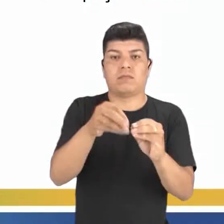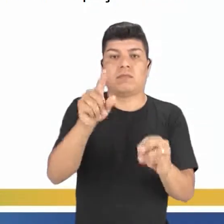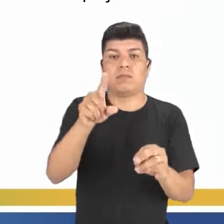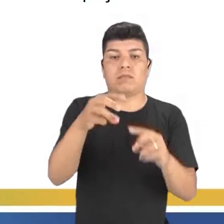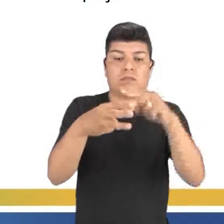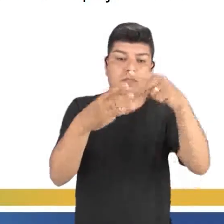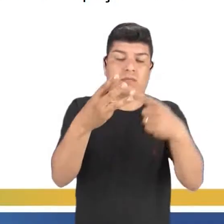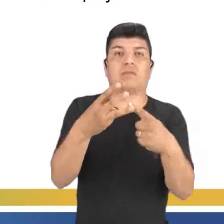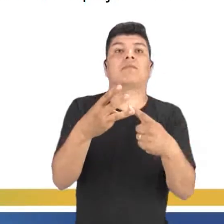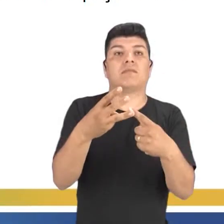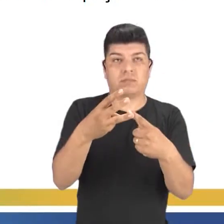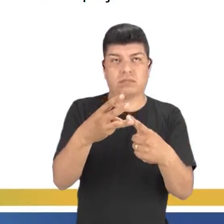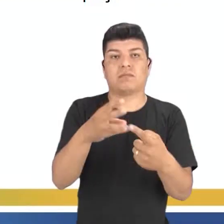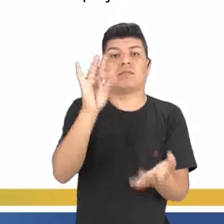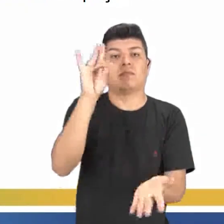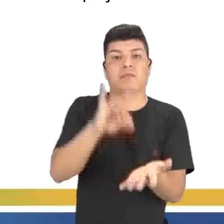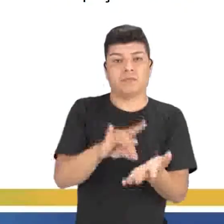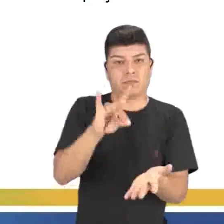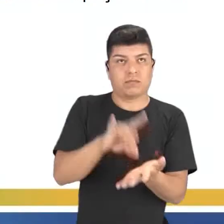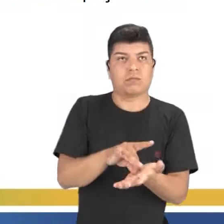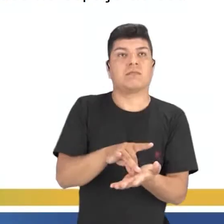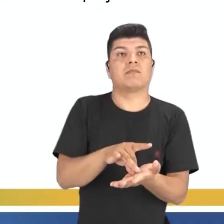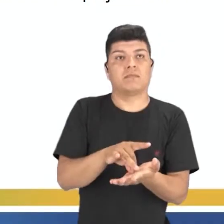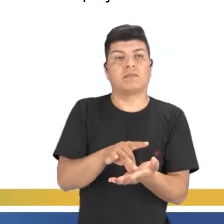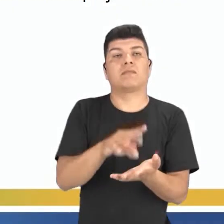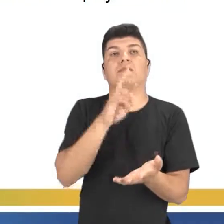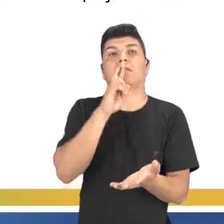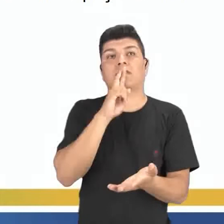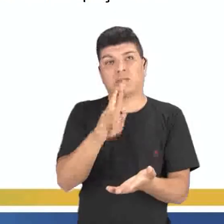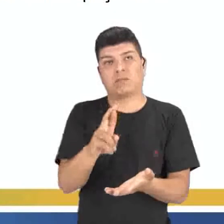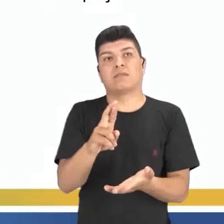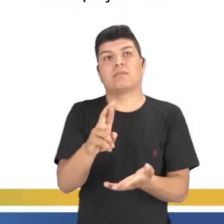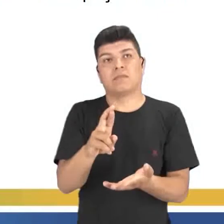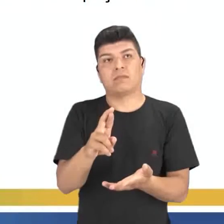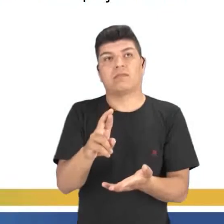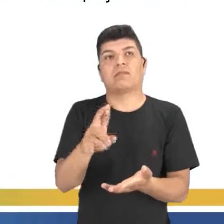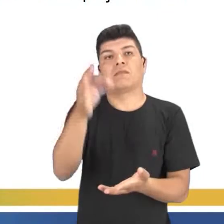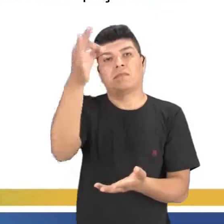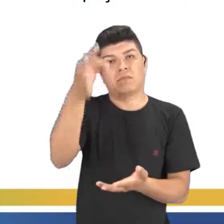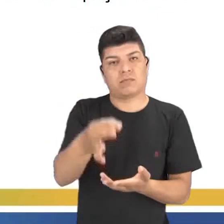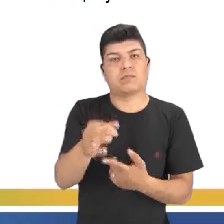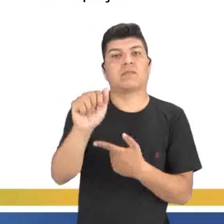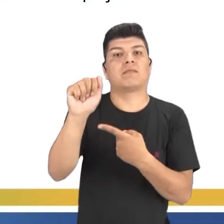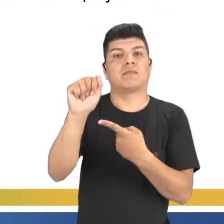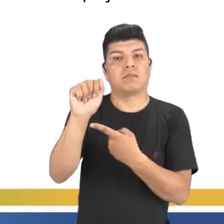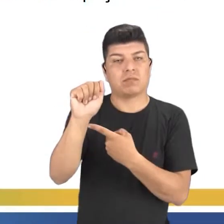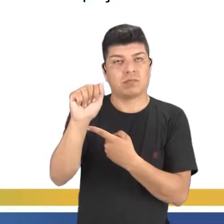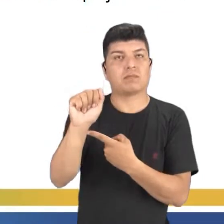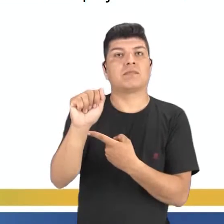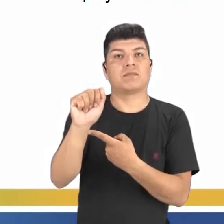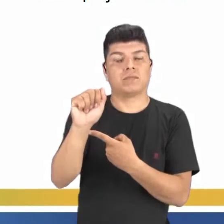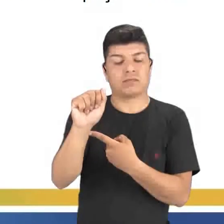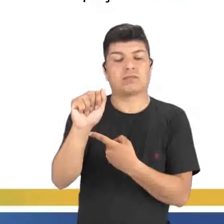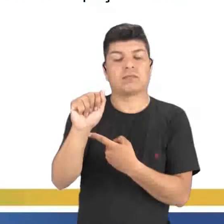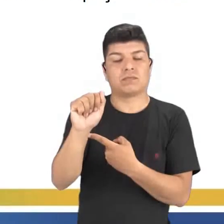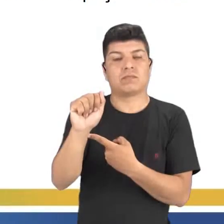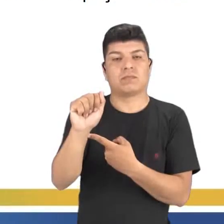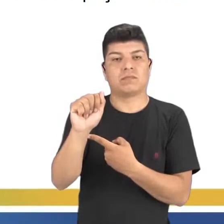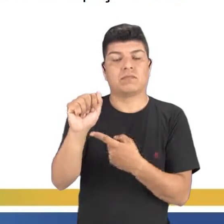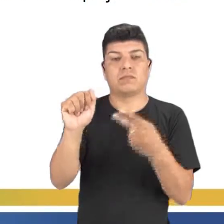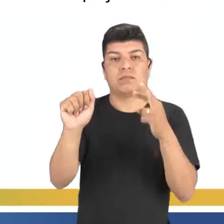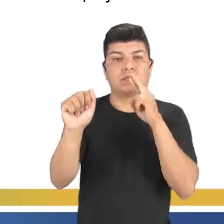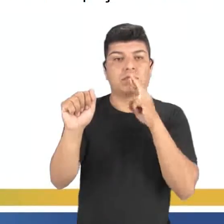3 opções são opções verdadeiras. E aí a opção em que as 3 afirmativas